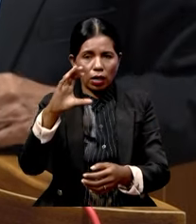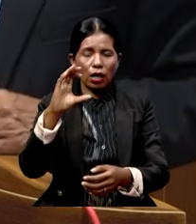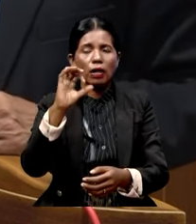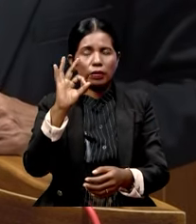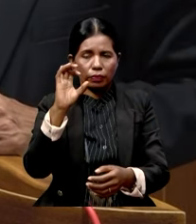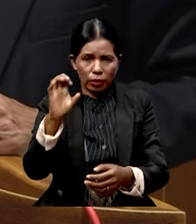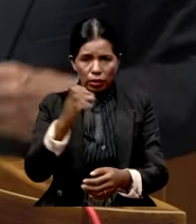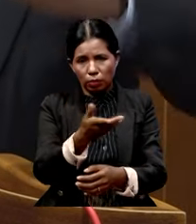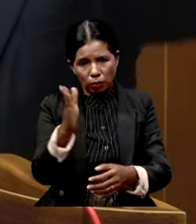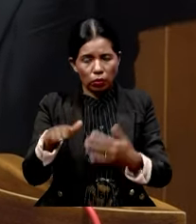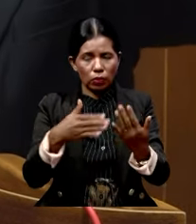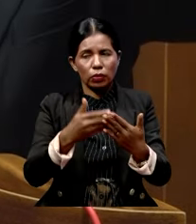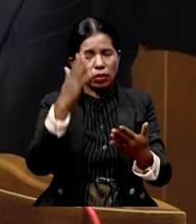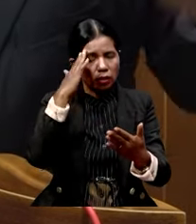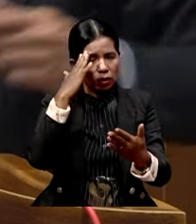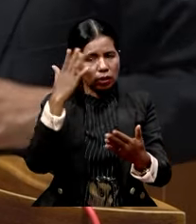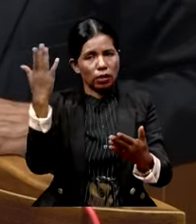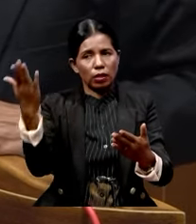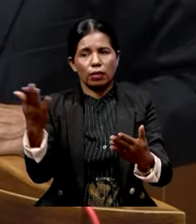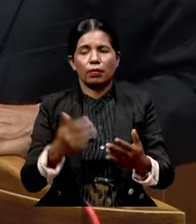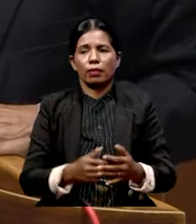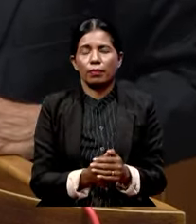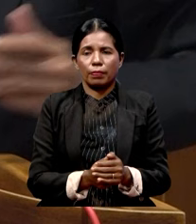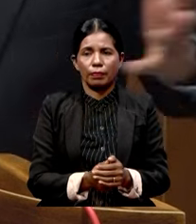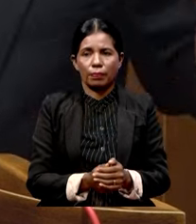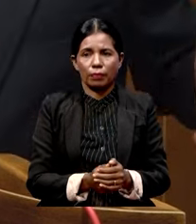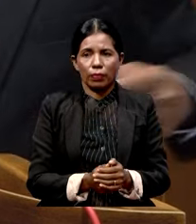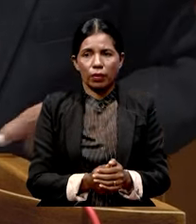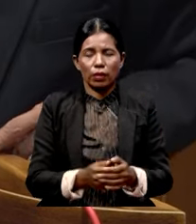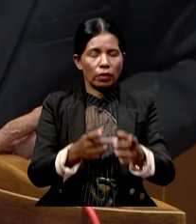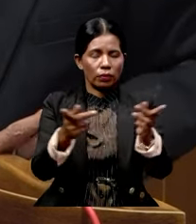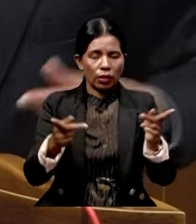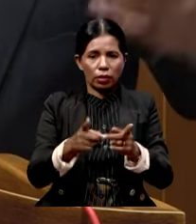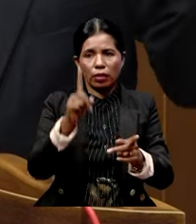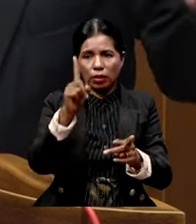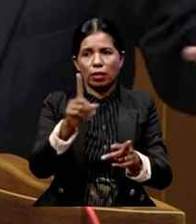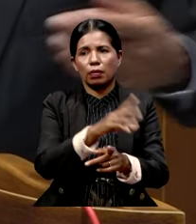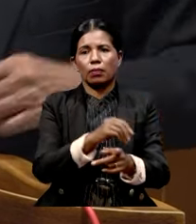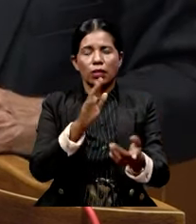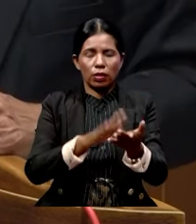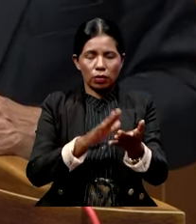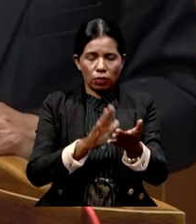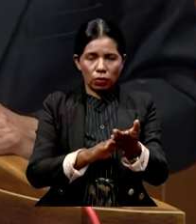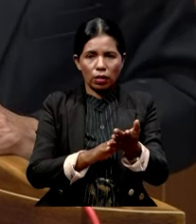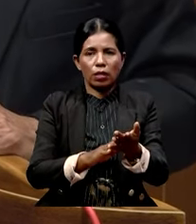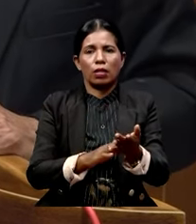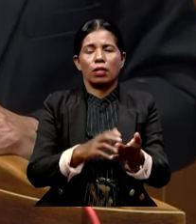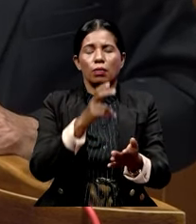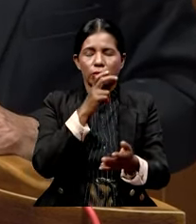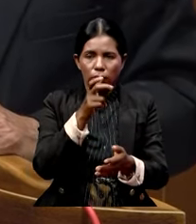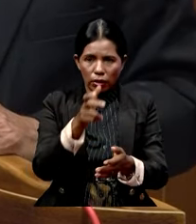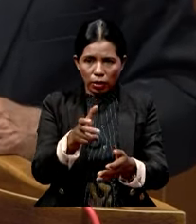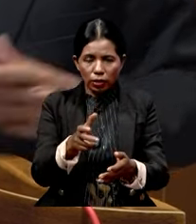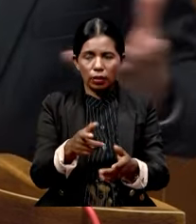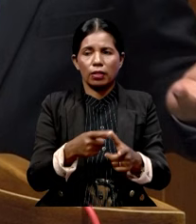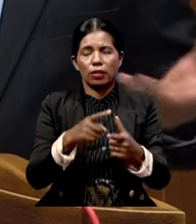a creio que não vai nem fatem ida para a escola portuguesa, tem